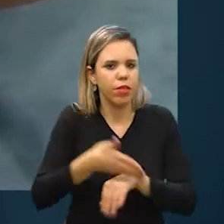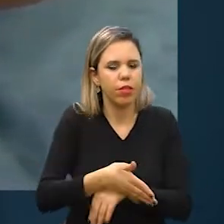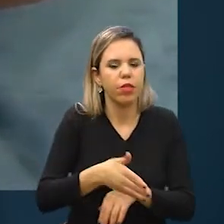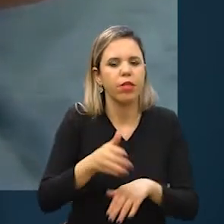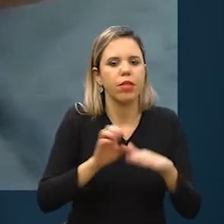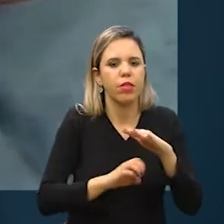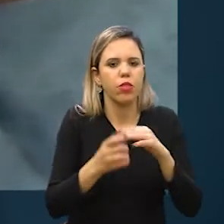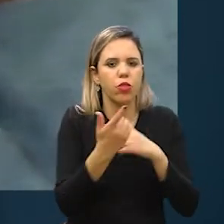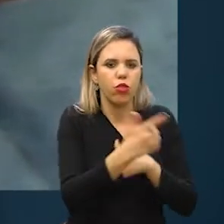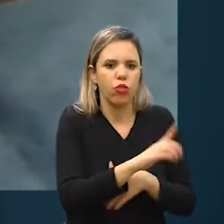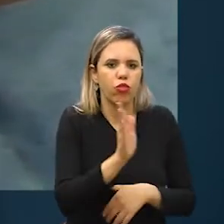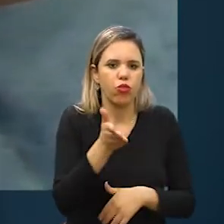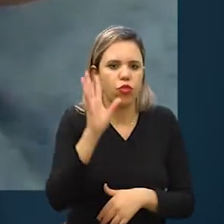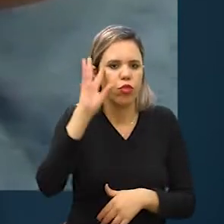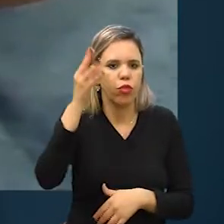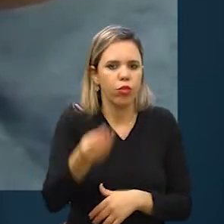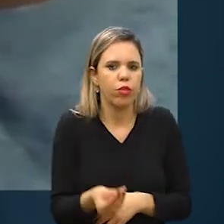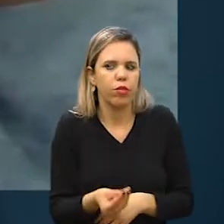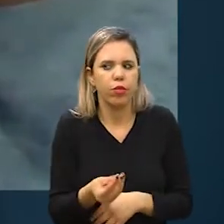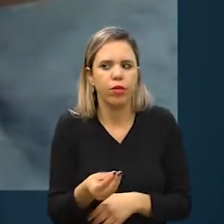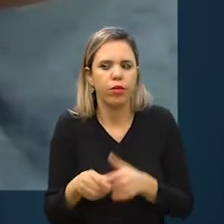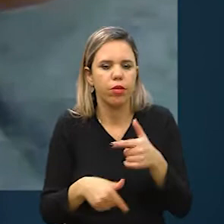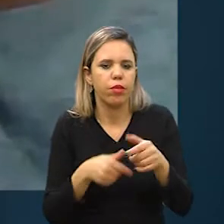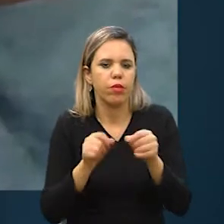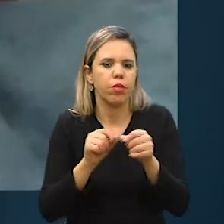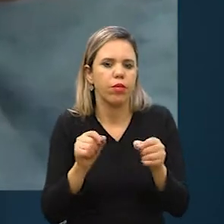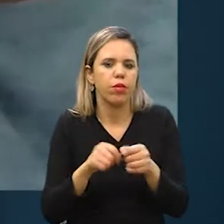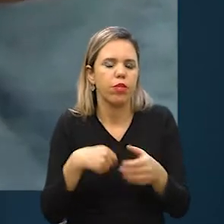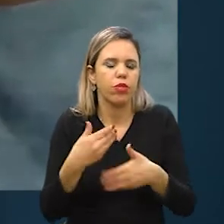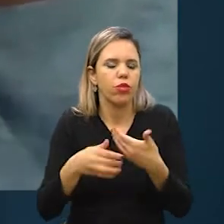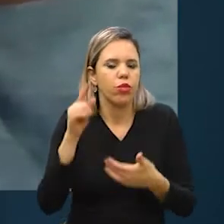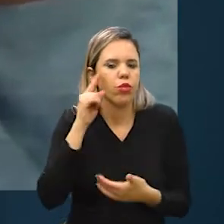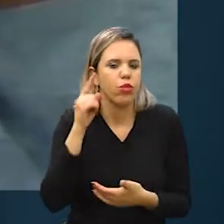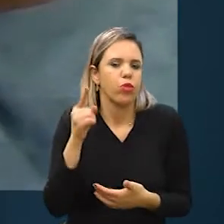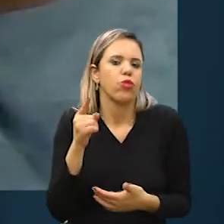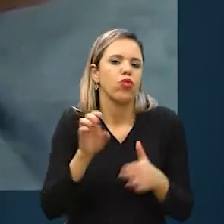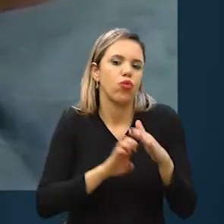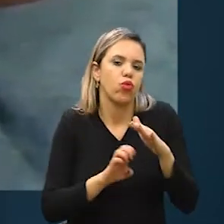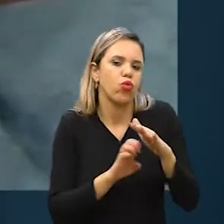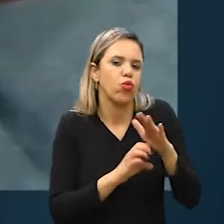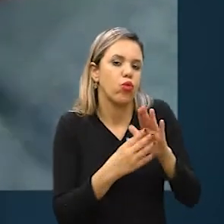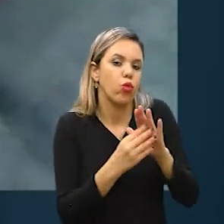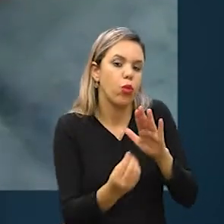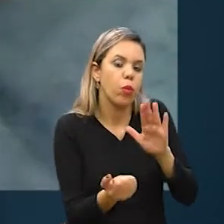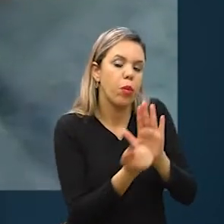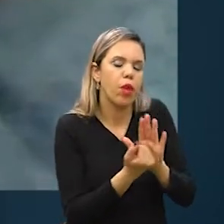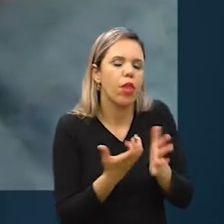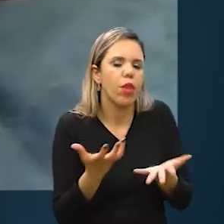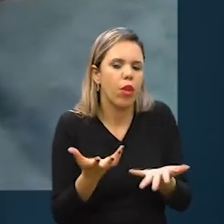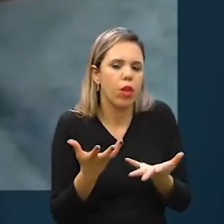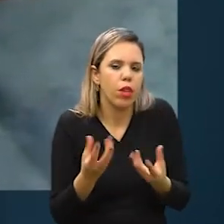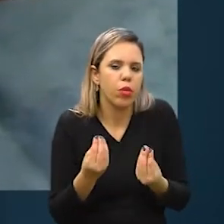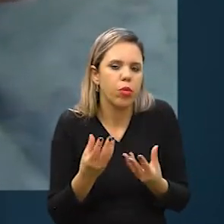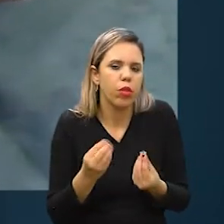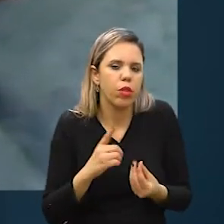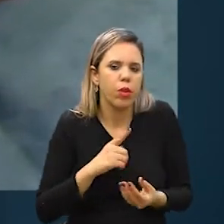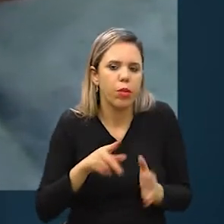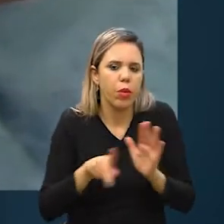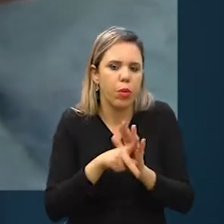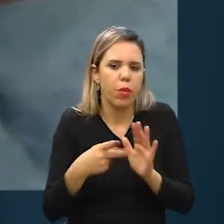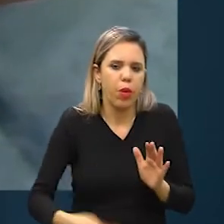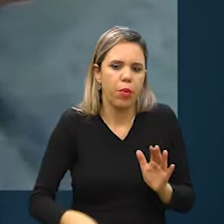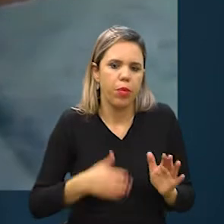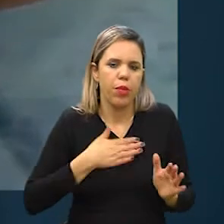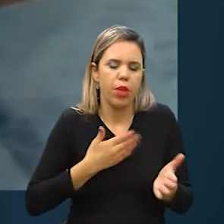entrou no franchising, eu já entendia a operação, o dia a dia de uma franquia. E eu queria muito ter a